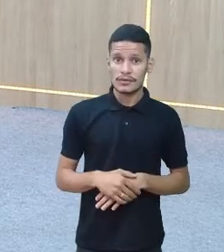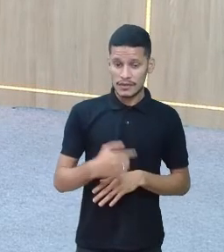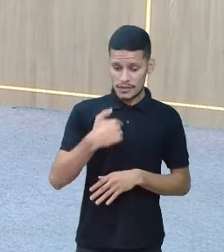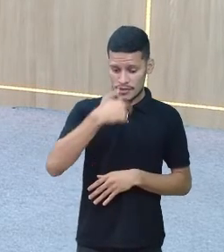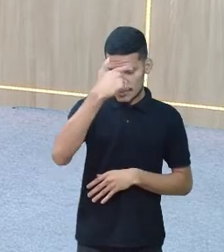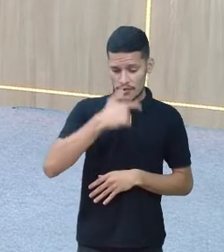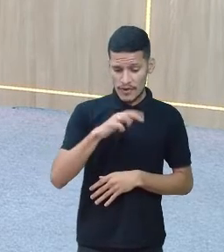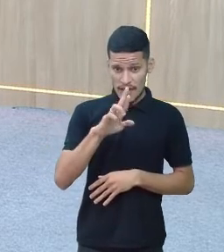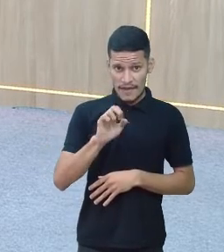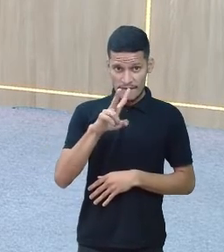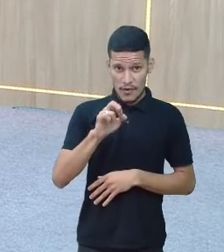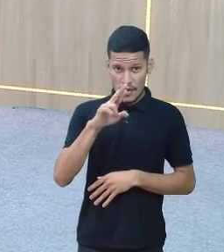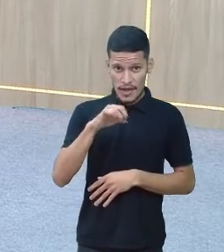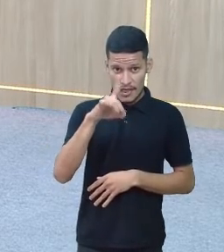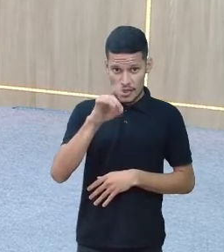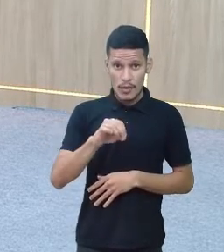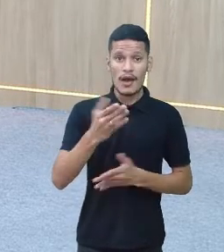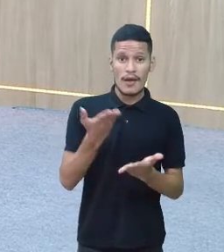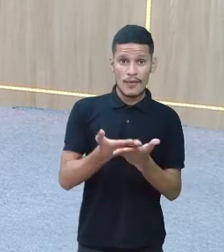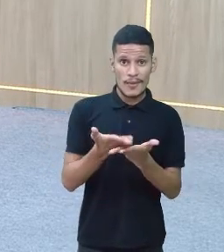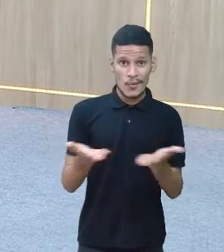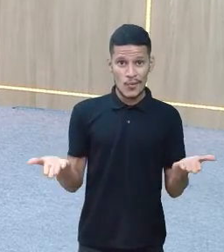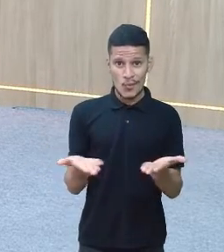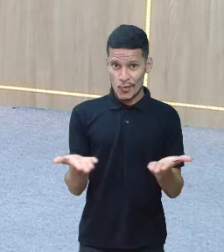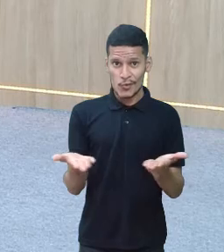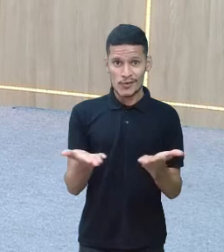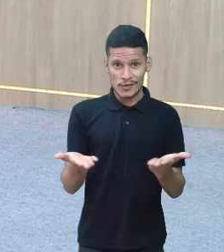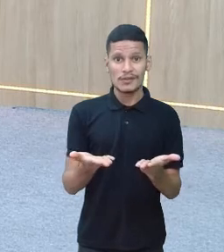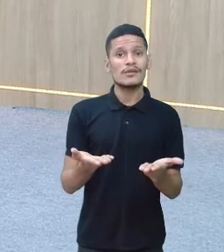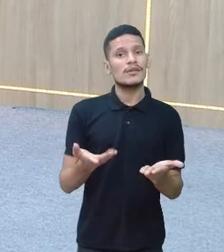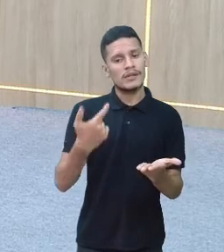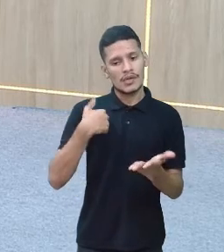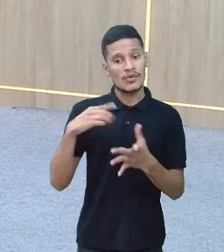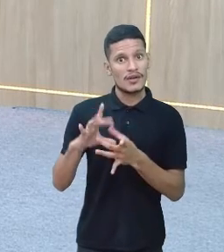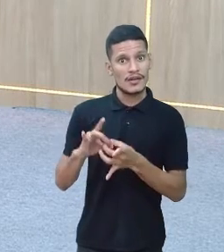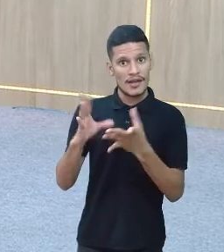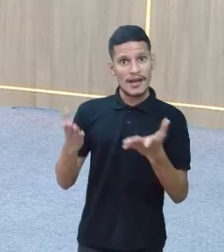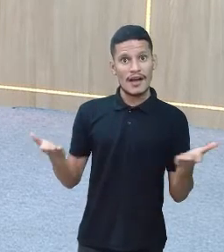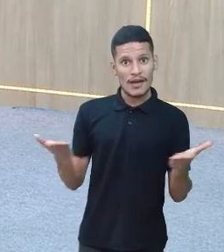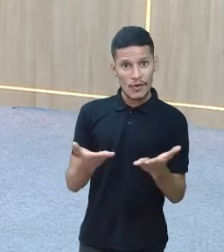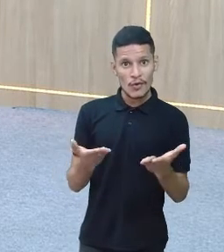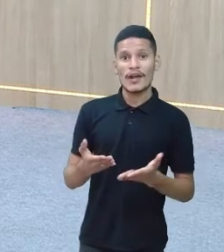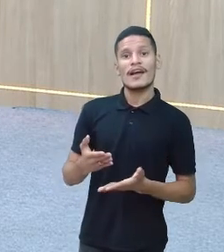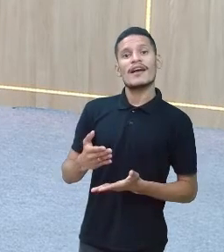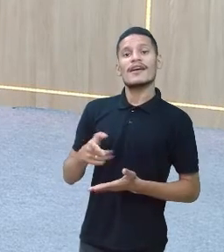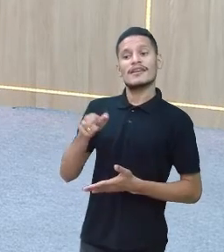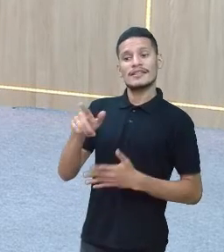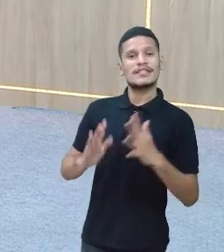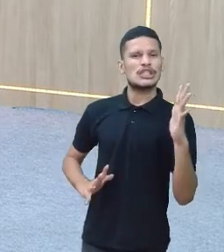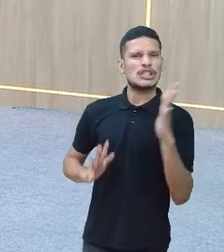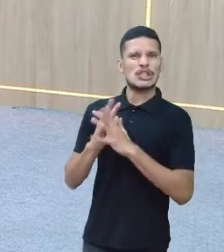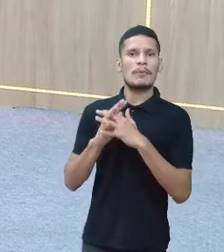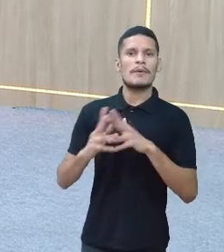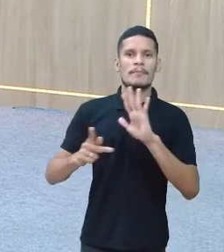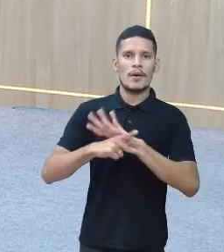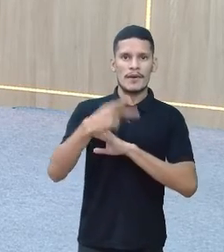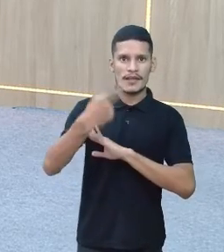sou o professor Revoredo, essa foi a aula de hoje, né? Vou deixar a bola aqui com um jogador caríssimo da história do